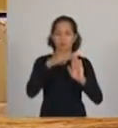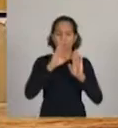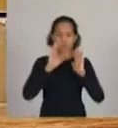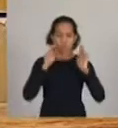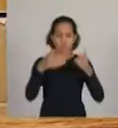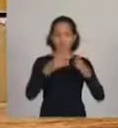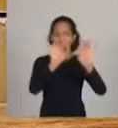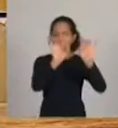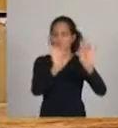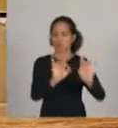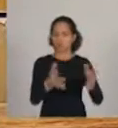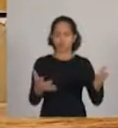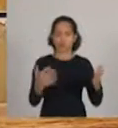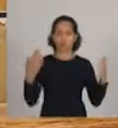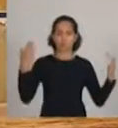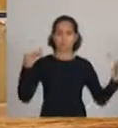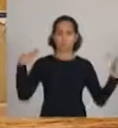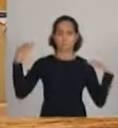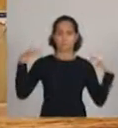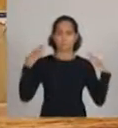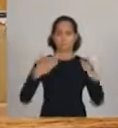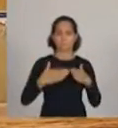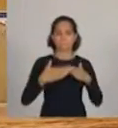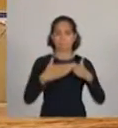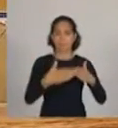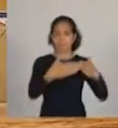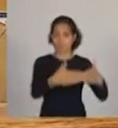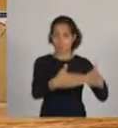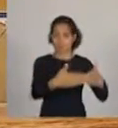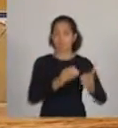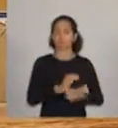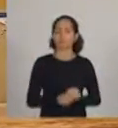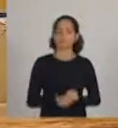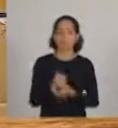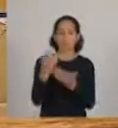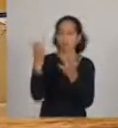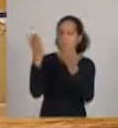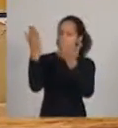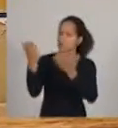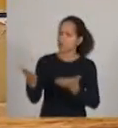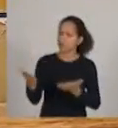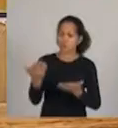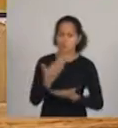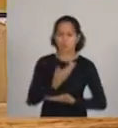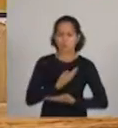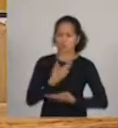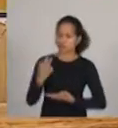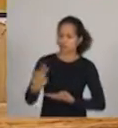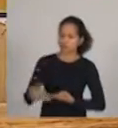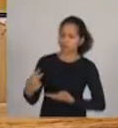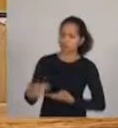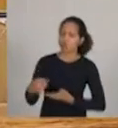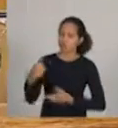aqui representada pela Marinha. Obrigado. Parabéns, você é um grande colega nessa casa e sempre com